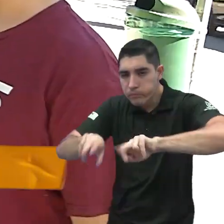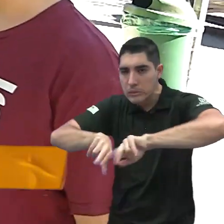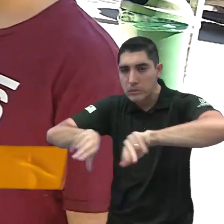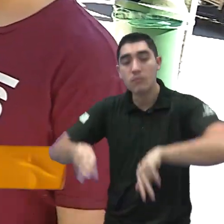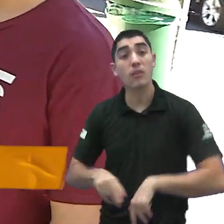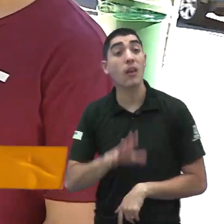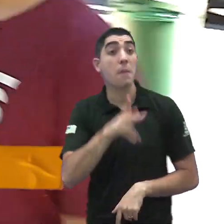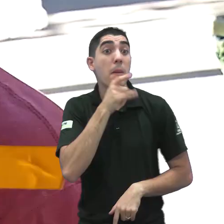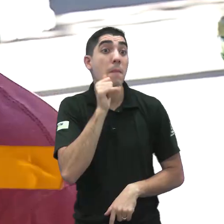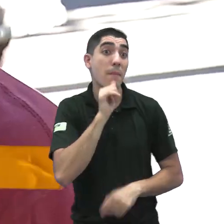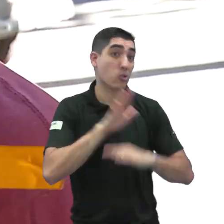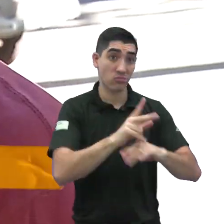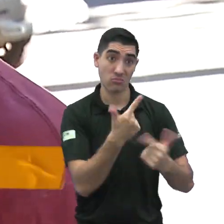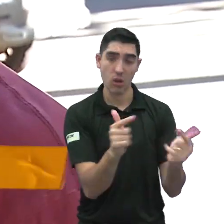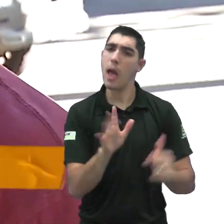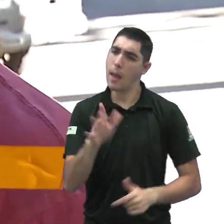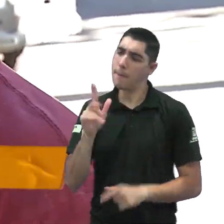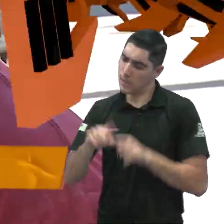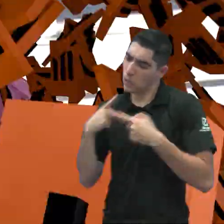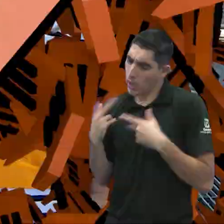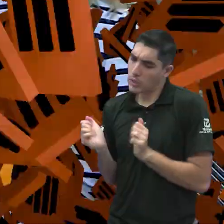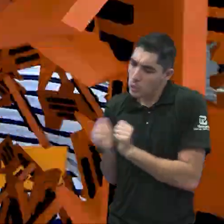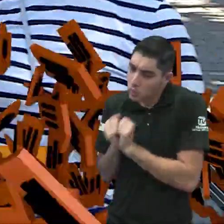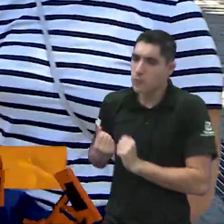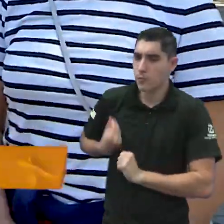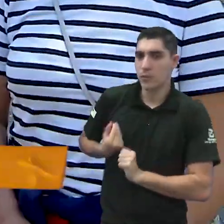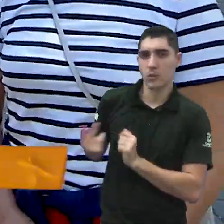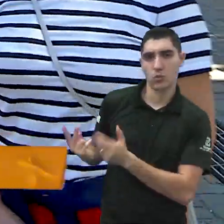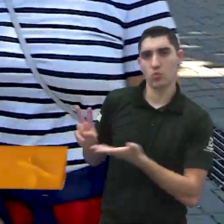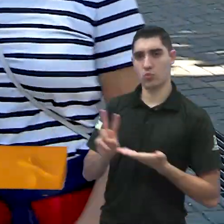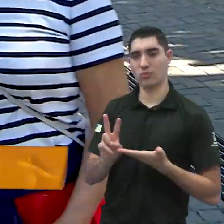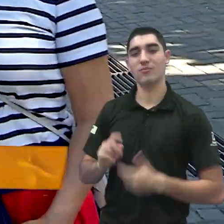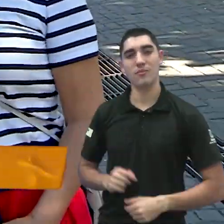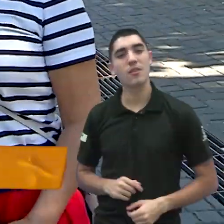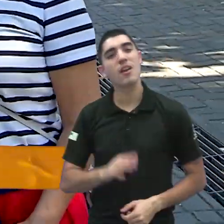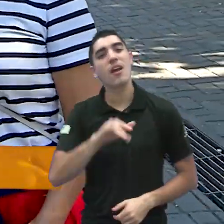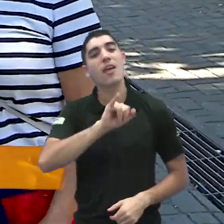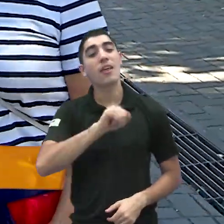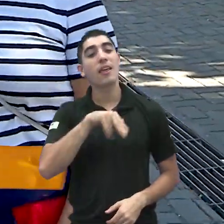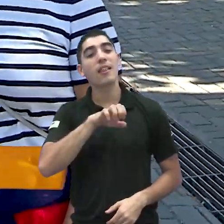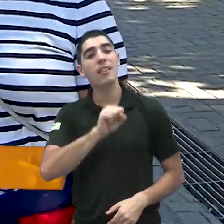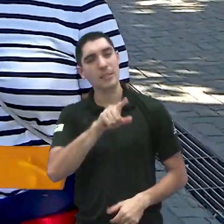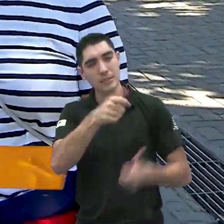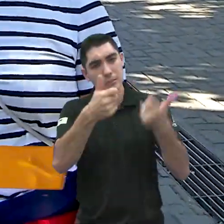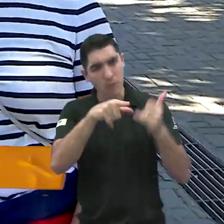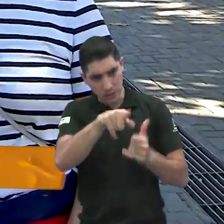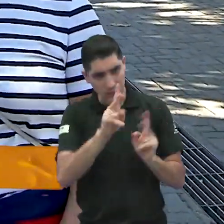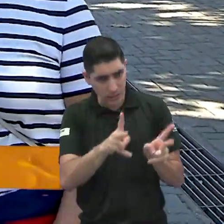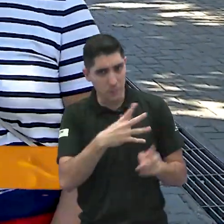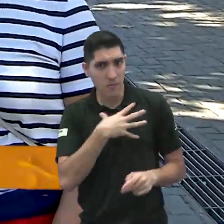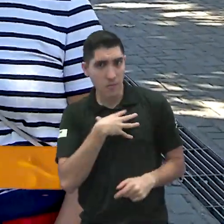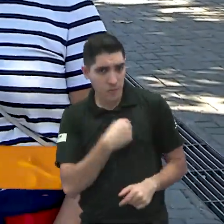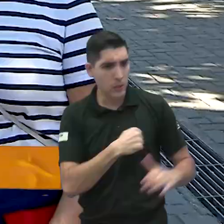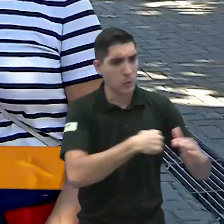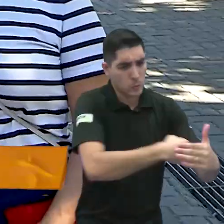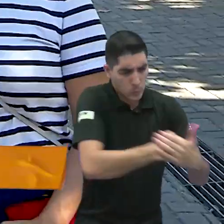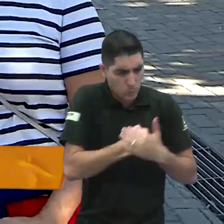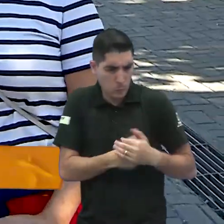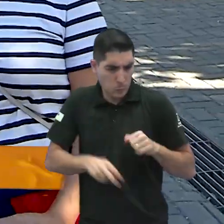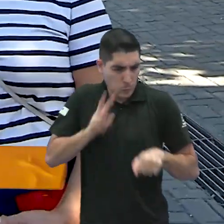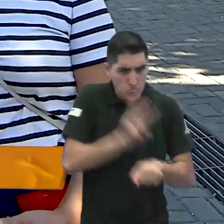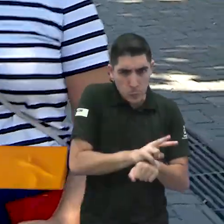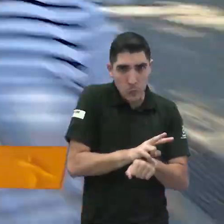pais também, né, pra ajudar ali. Mas eu quero eles presentes também. Tô aqui com a Inês. E Inês, me conta um pouquinho. Você se considera uma pessoa super protetora com seus filhos, com